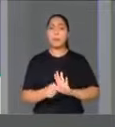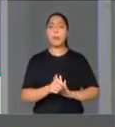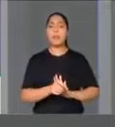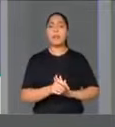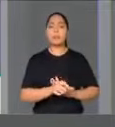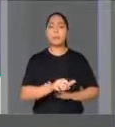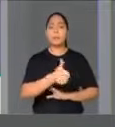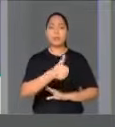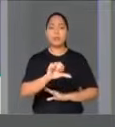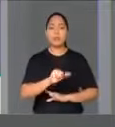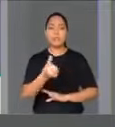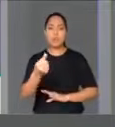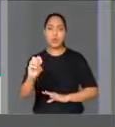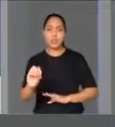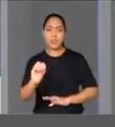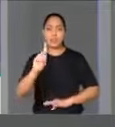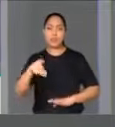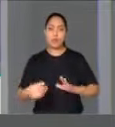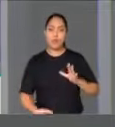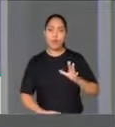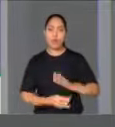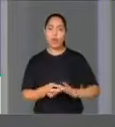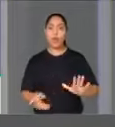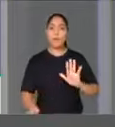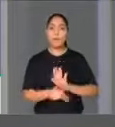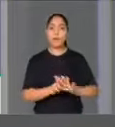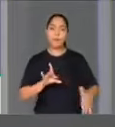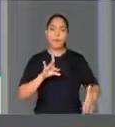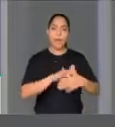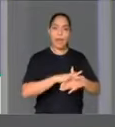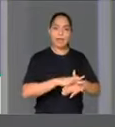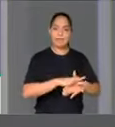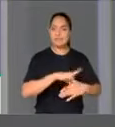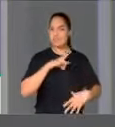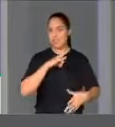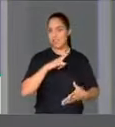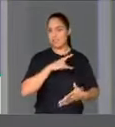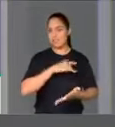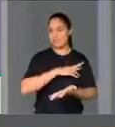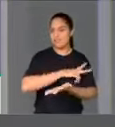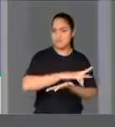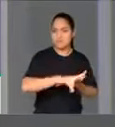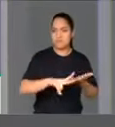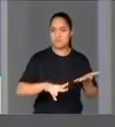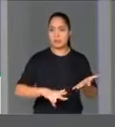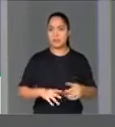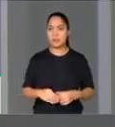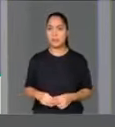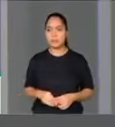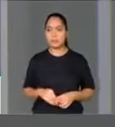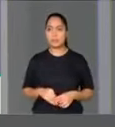advento da AIDS, onde a comunidade é dizimada.